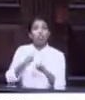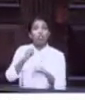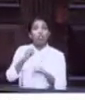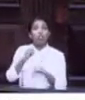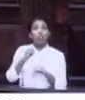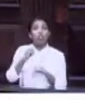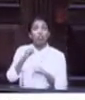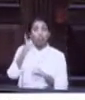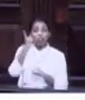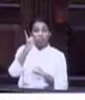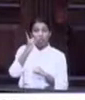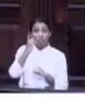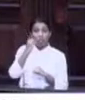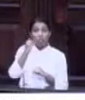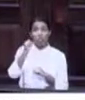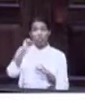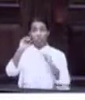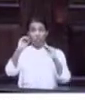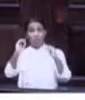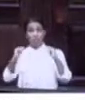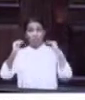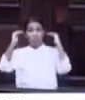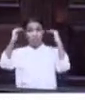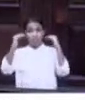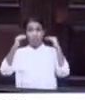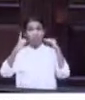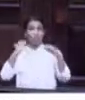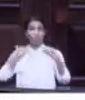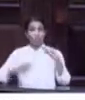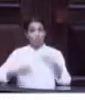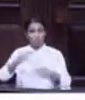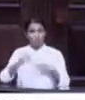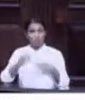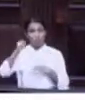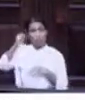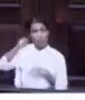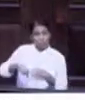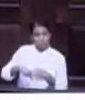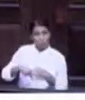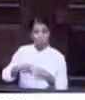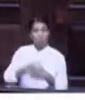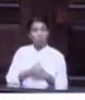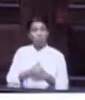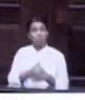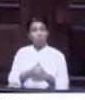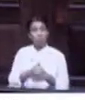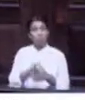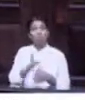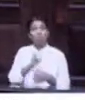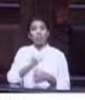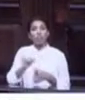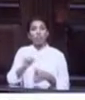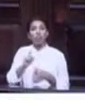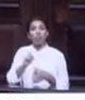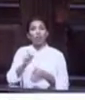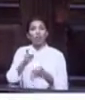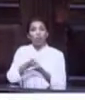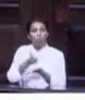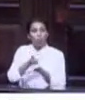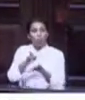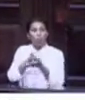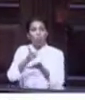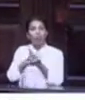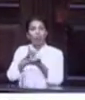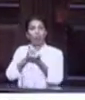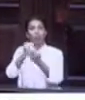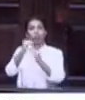daquele desembargador. E, mais uma vez, o Executivo é que vai ser mais arrochado, porque ele vai entrar na folha de inativo do Rio Previdência,